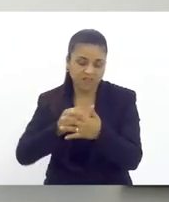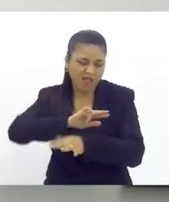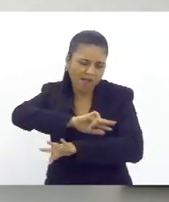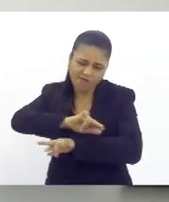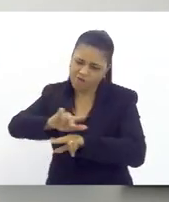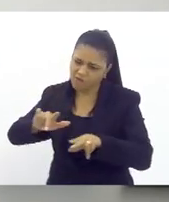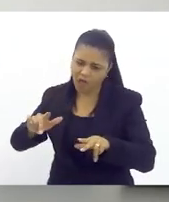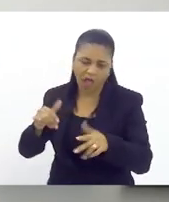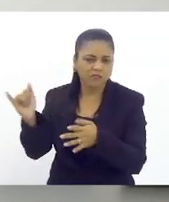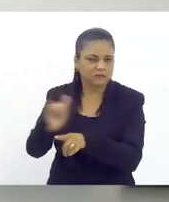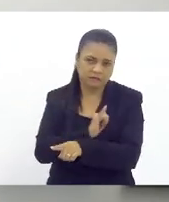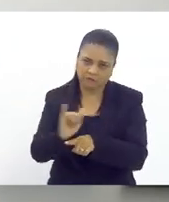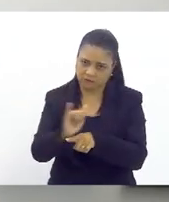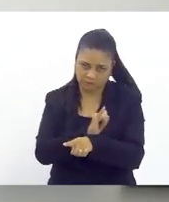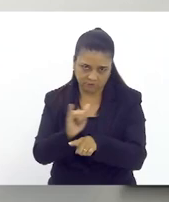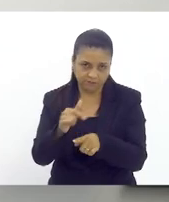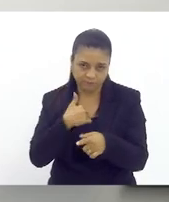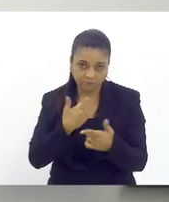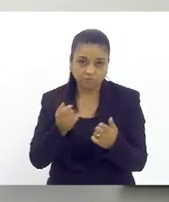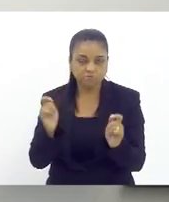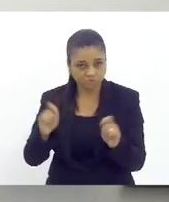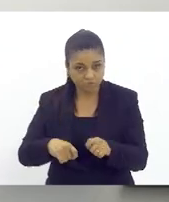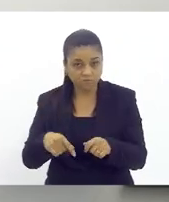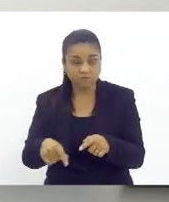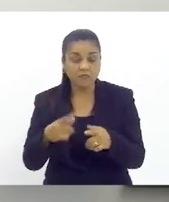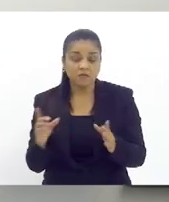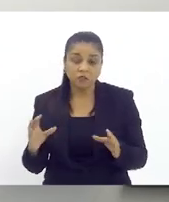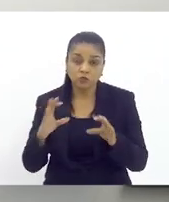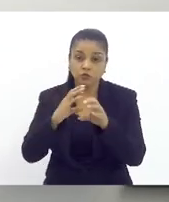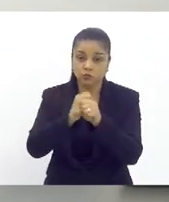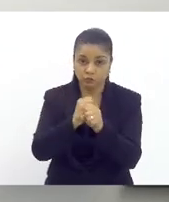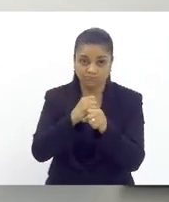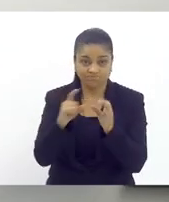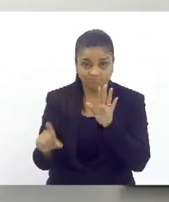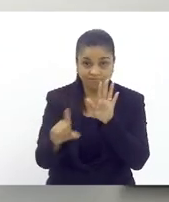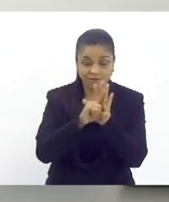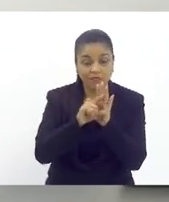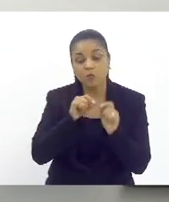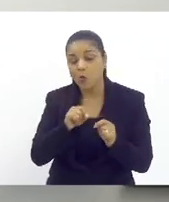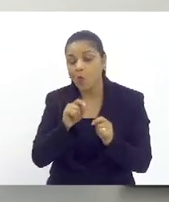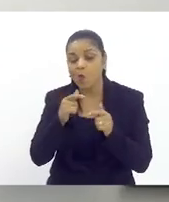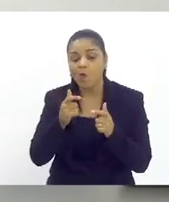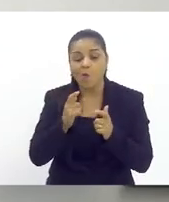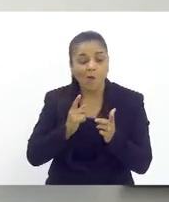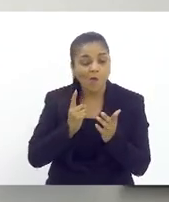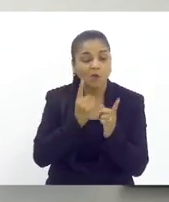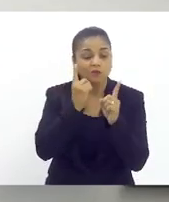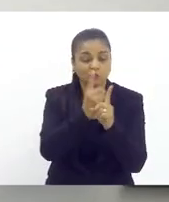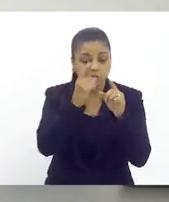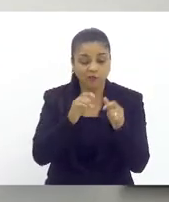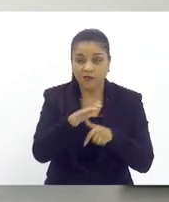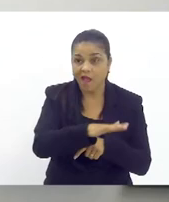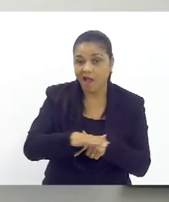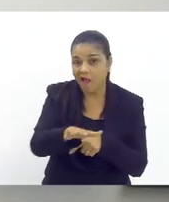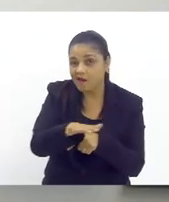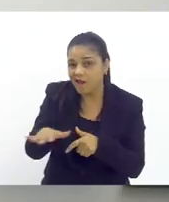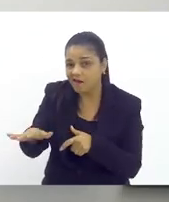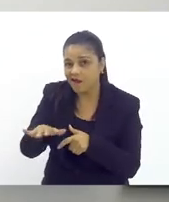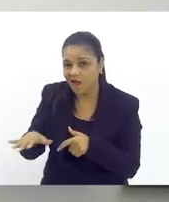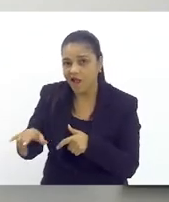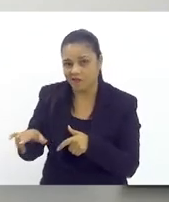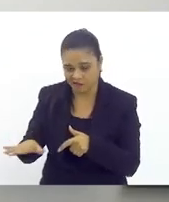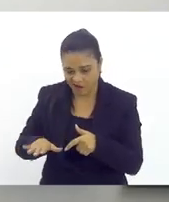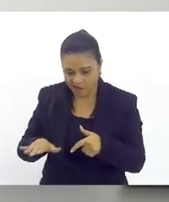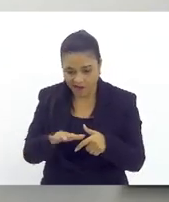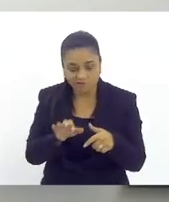juntando a lei é o insumo para saber onde estão essas áreas né inclusive é um dos elementos aqui dos